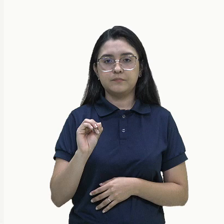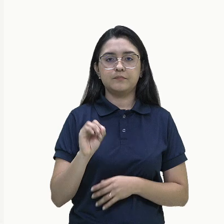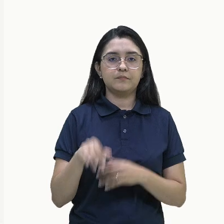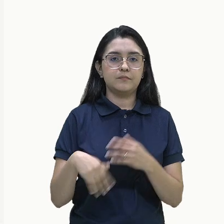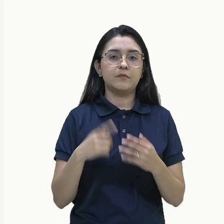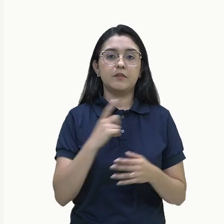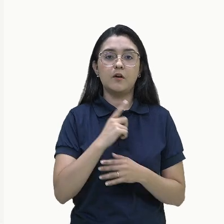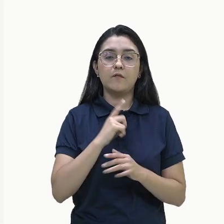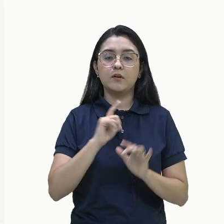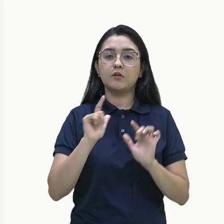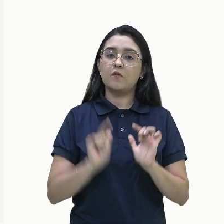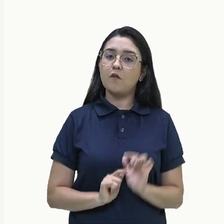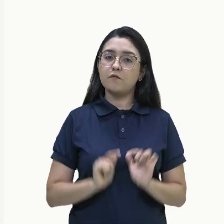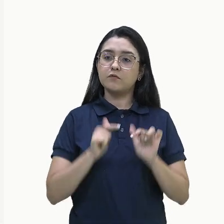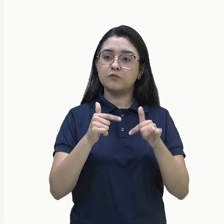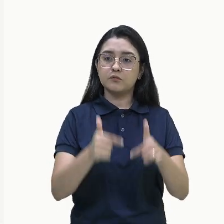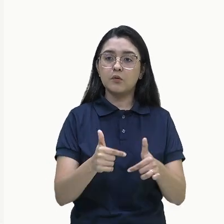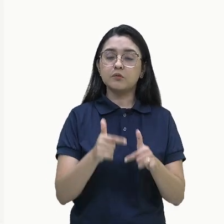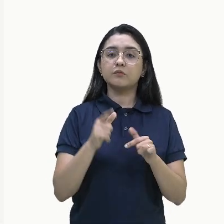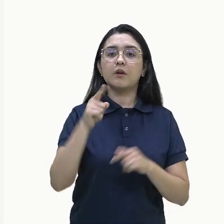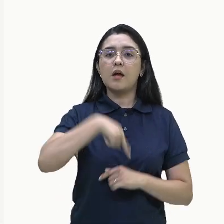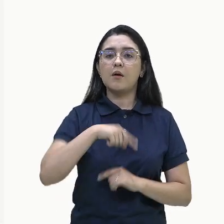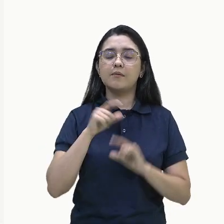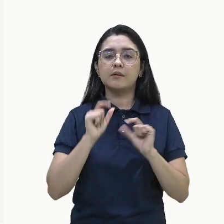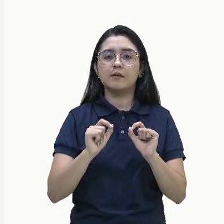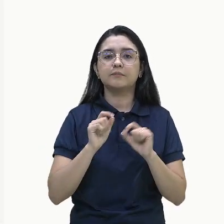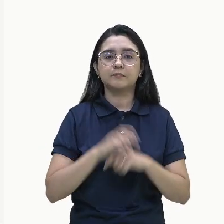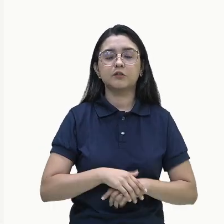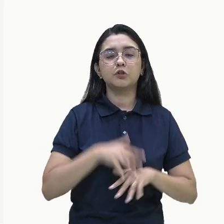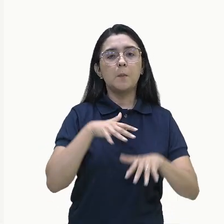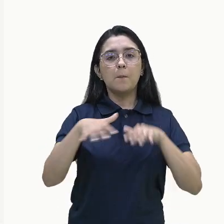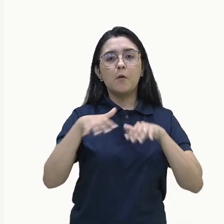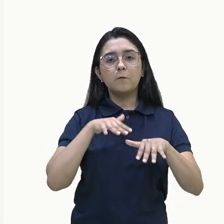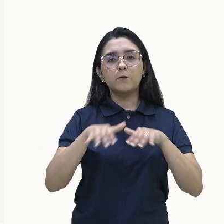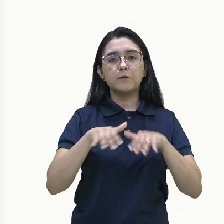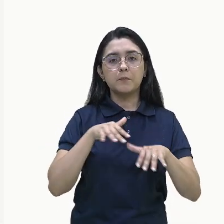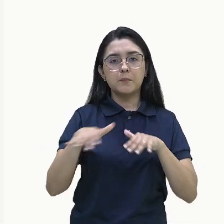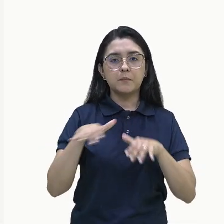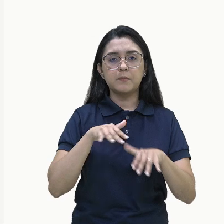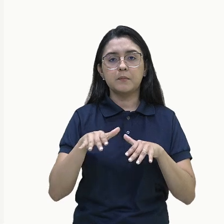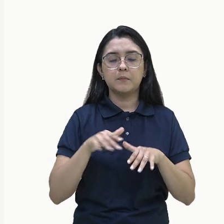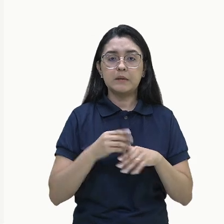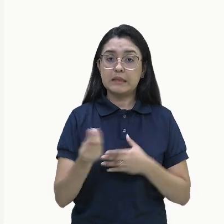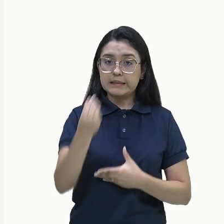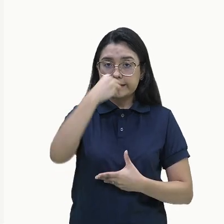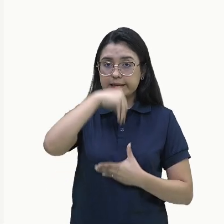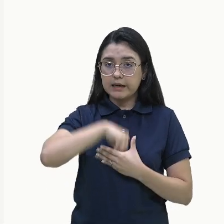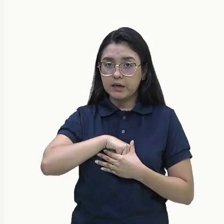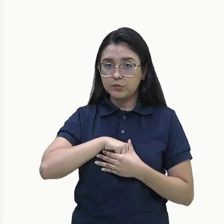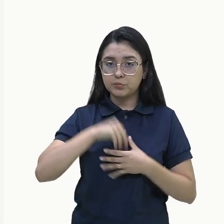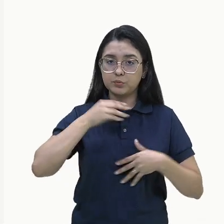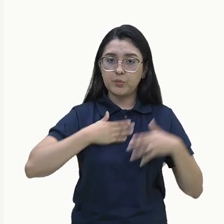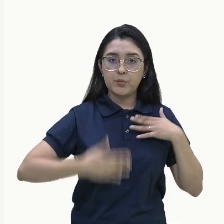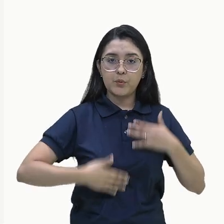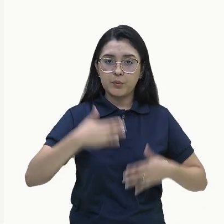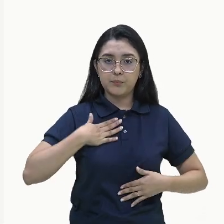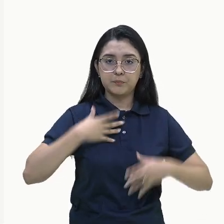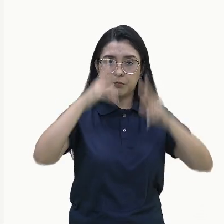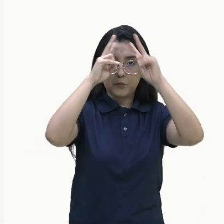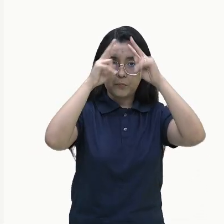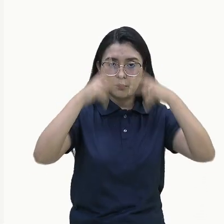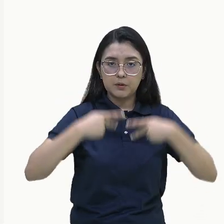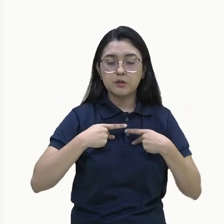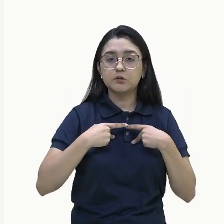realizar funções que são de movimentação, né, interna do corpo humano, tá?